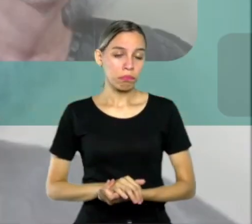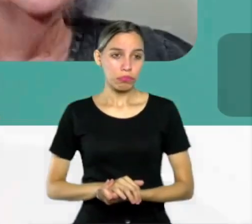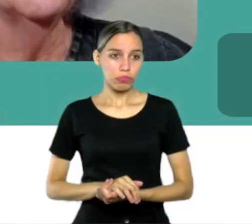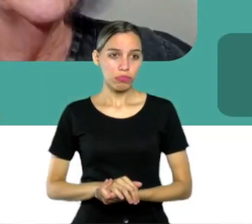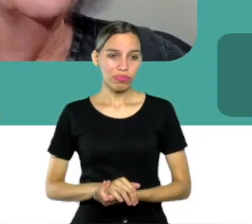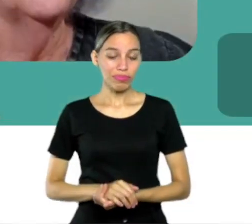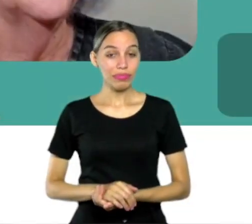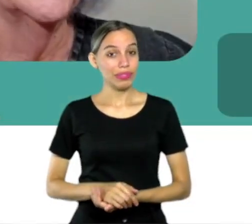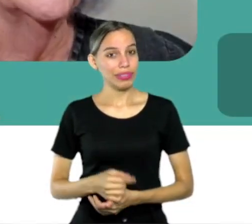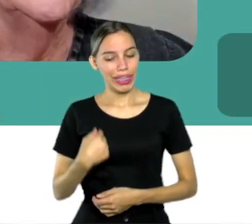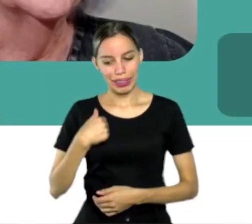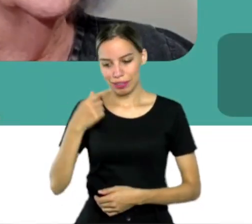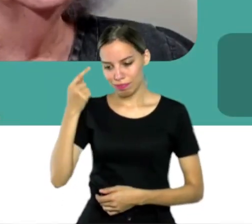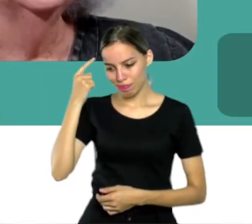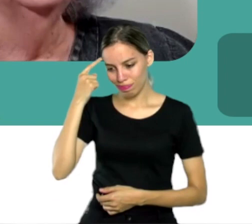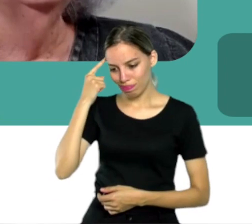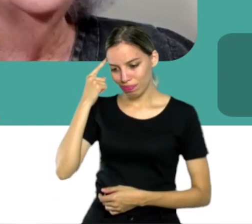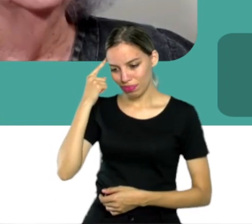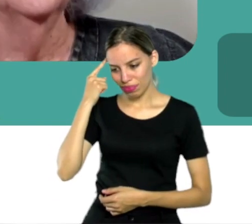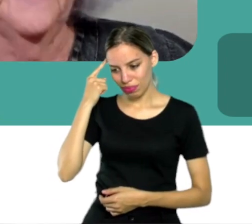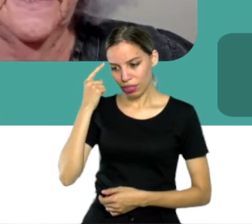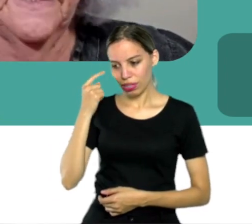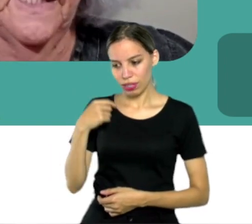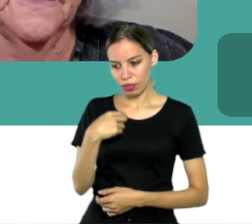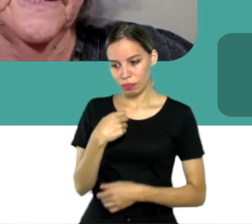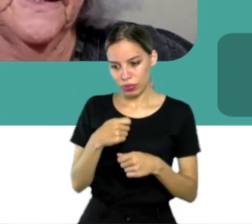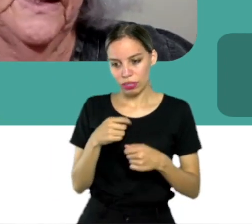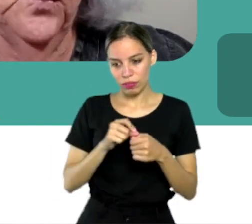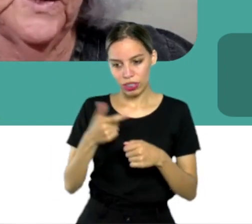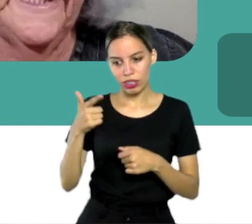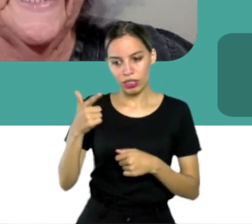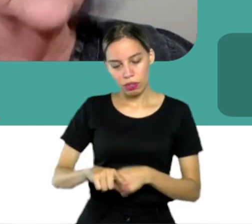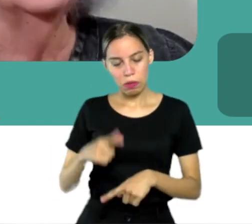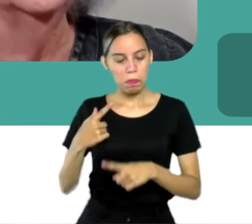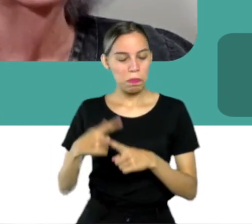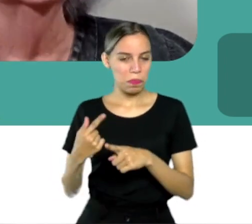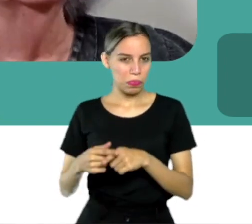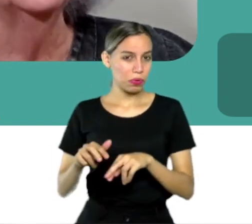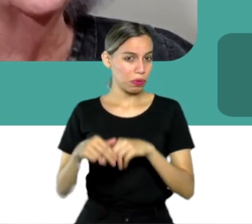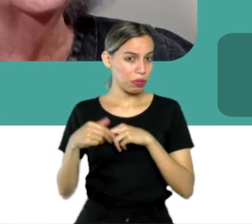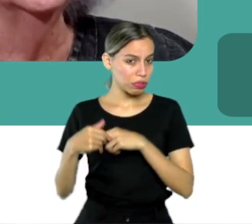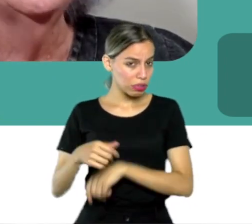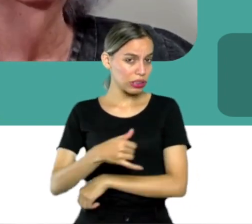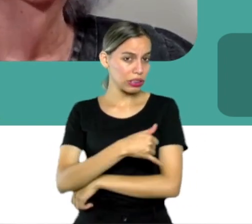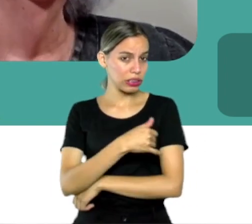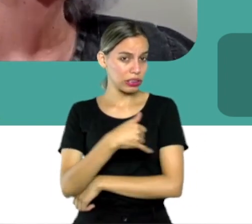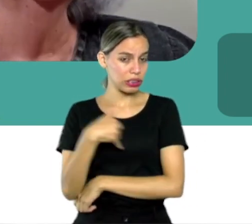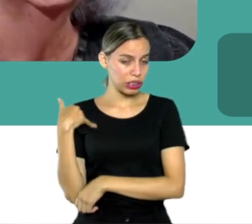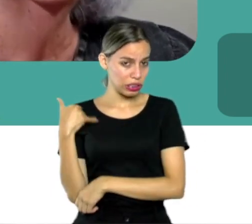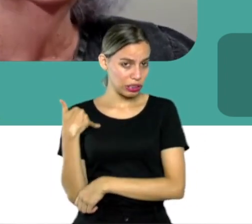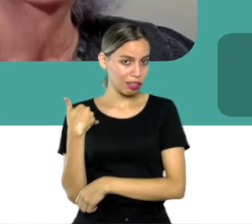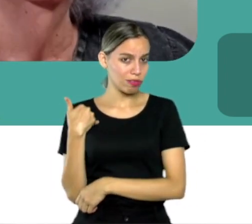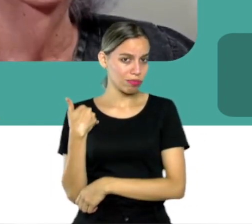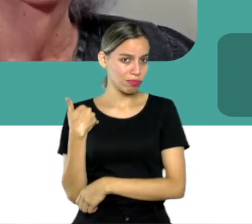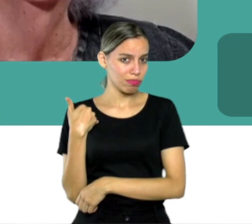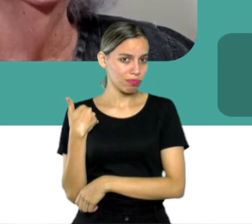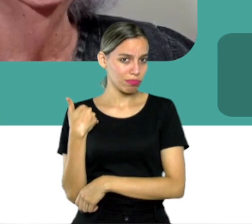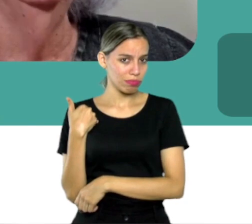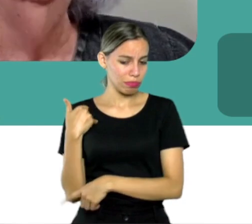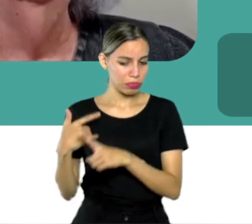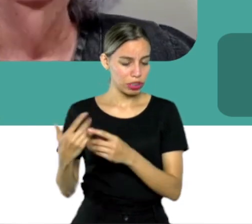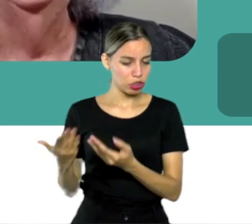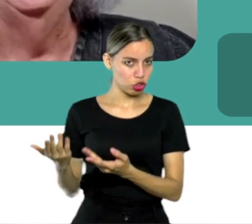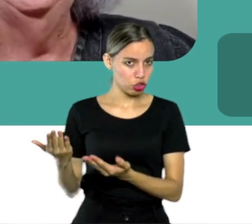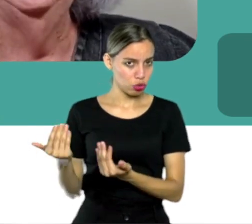carreguei pela vida fora, tanto que eu falo, o que era uma coisa boa acabou não sendo tão bom,